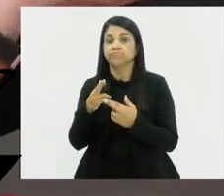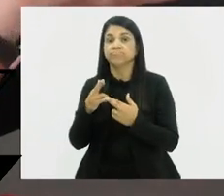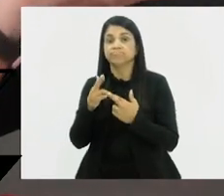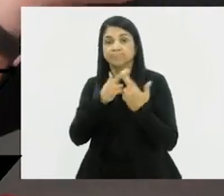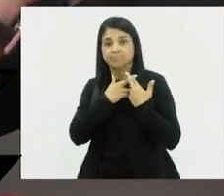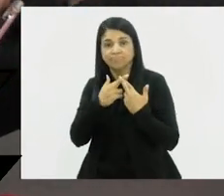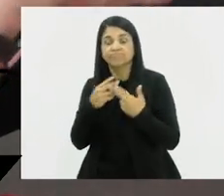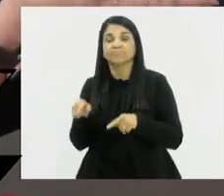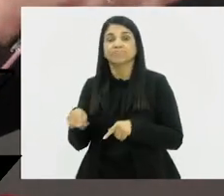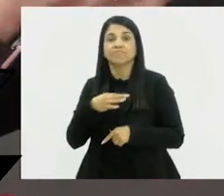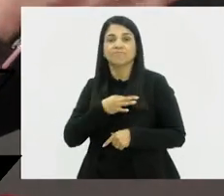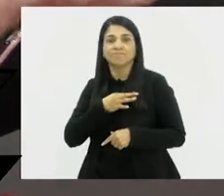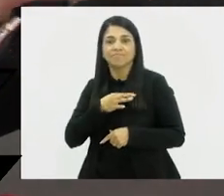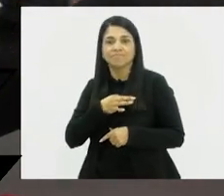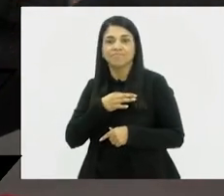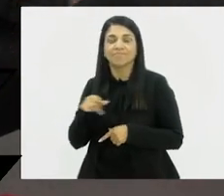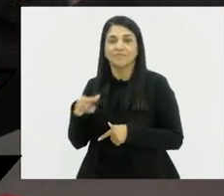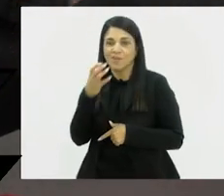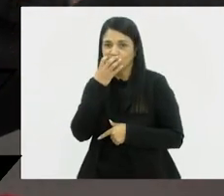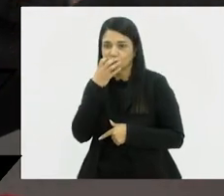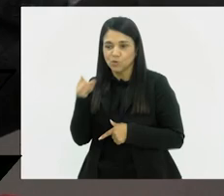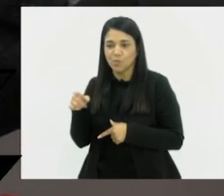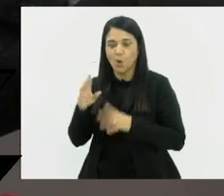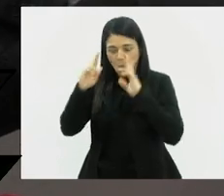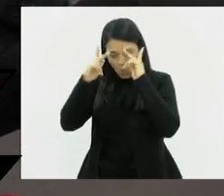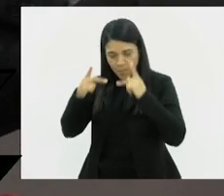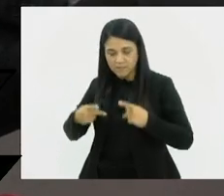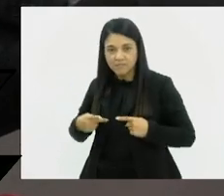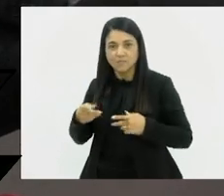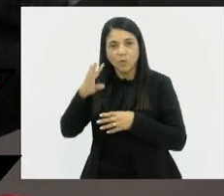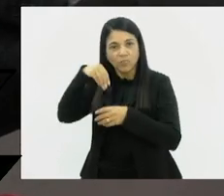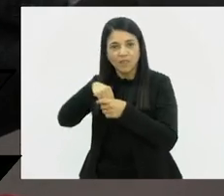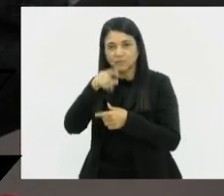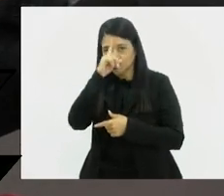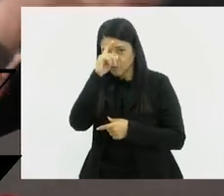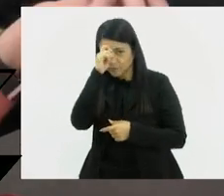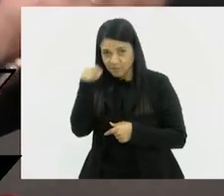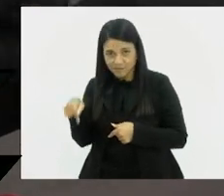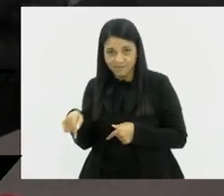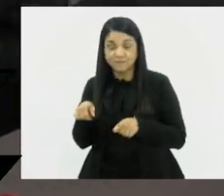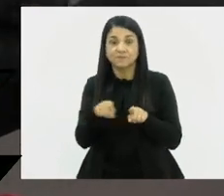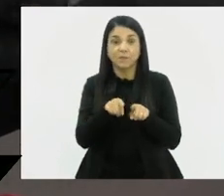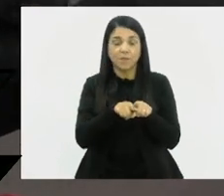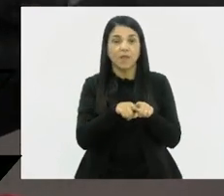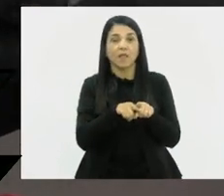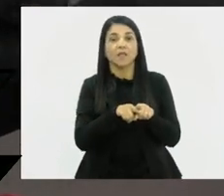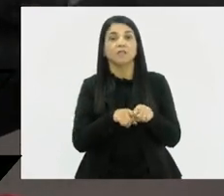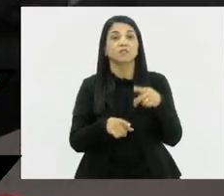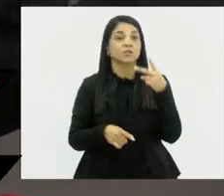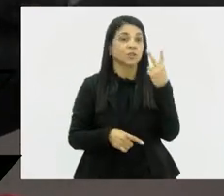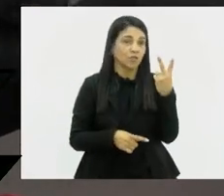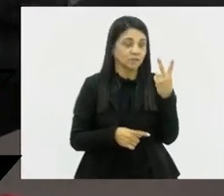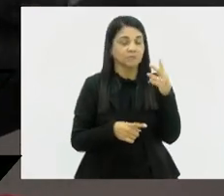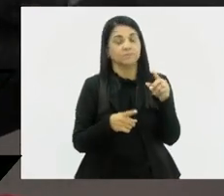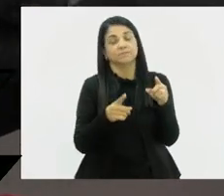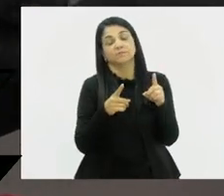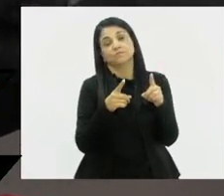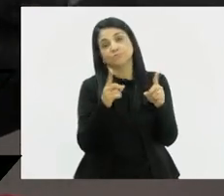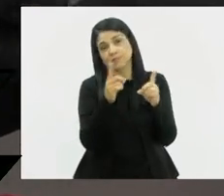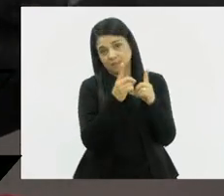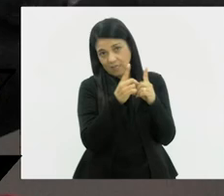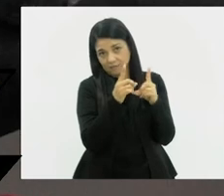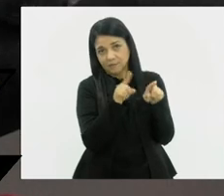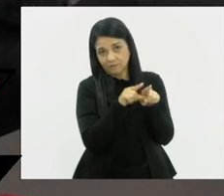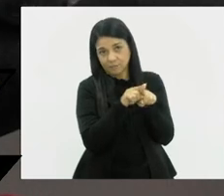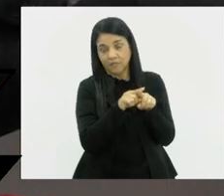trabalhando com eles na humanização hospitalar, para a rede toda de corporativo e também dos pacientes. Eu estou na maior